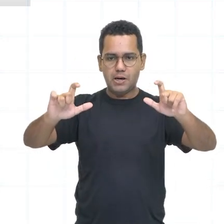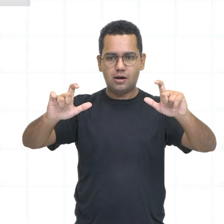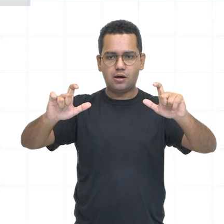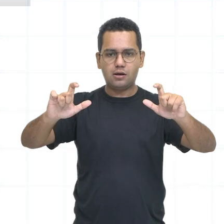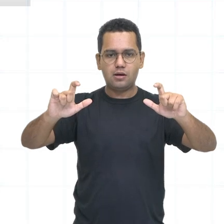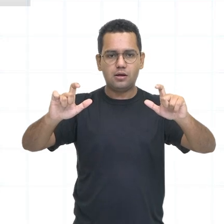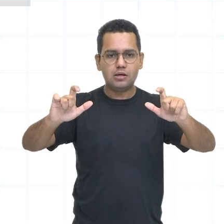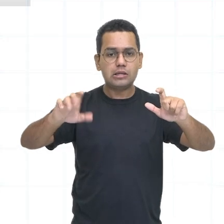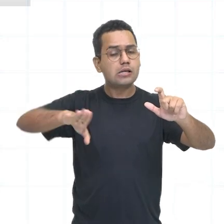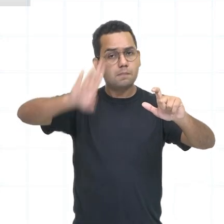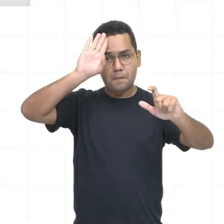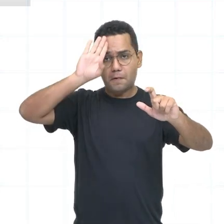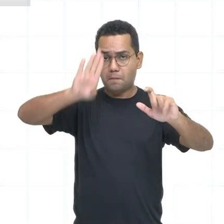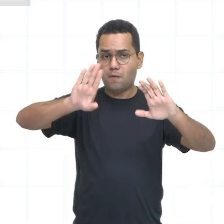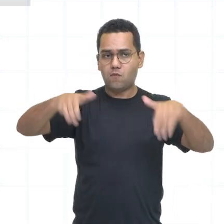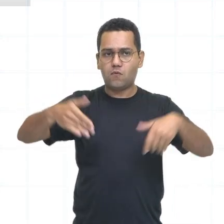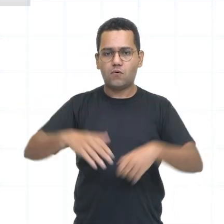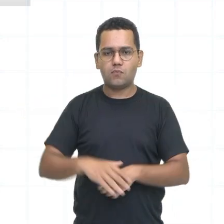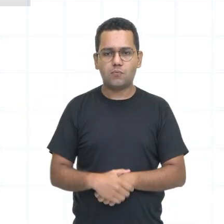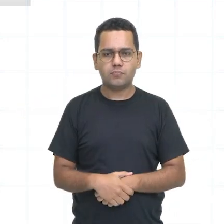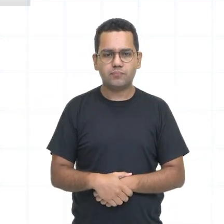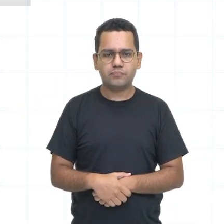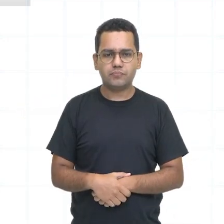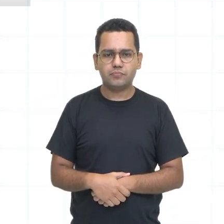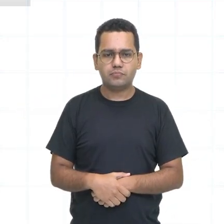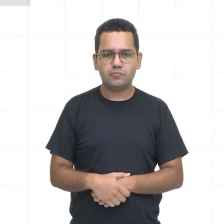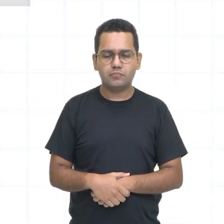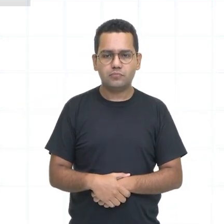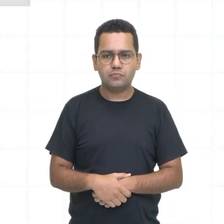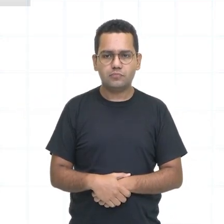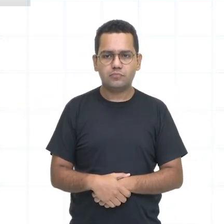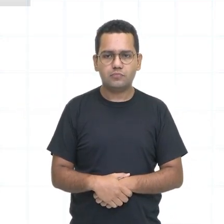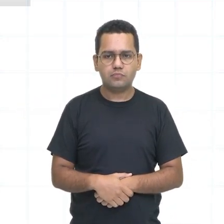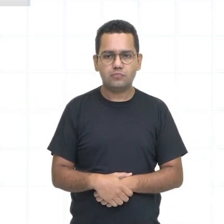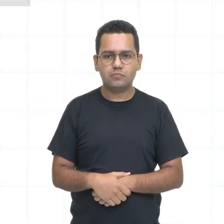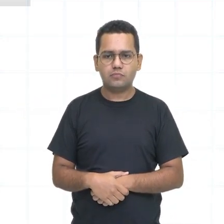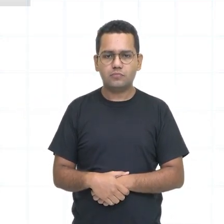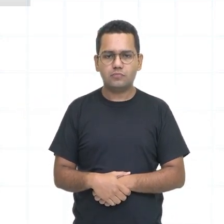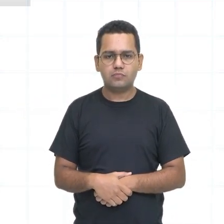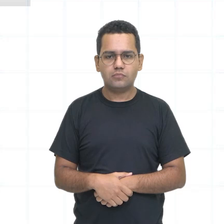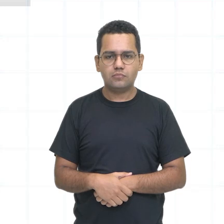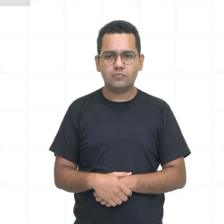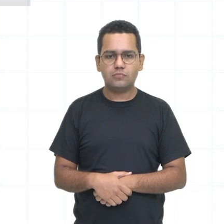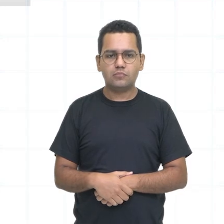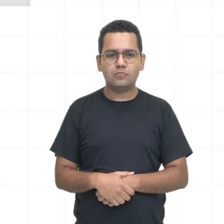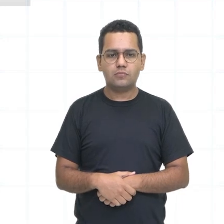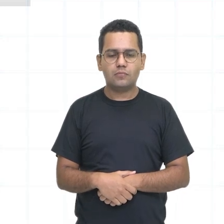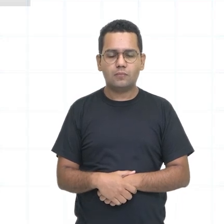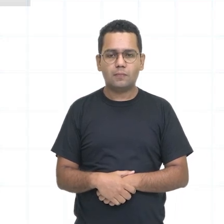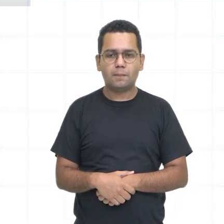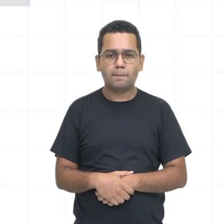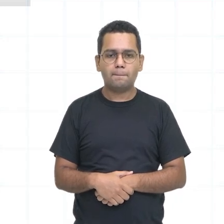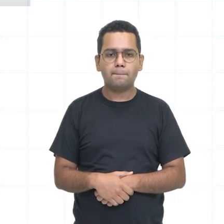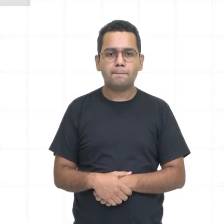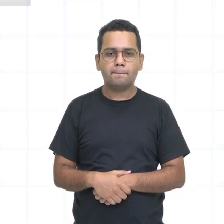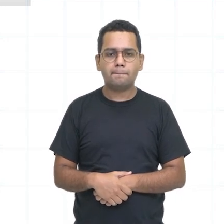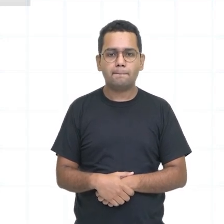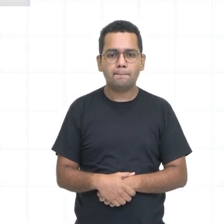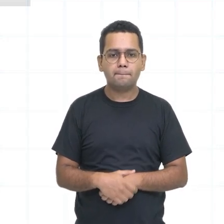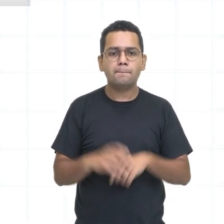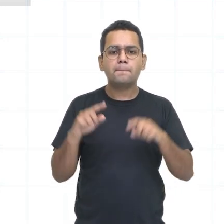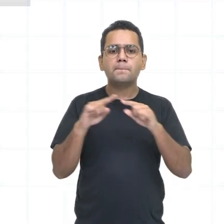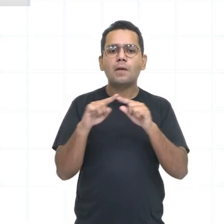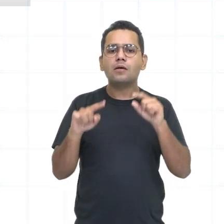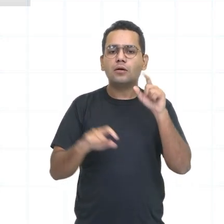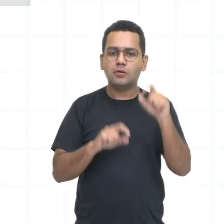da pintura. O resultado tem um aspecto fotográfico, mas na maior parte das vezes, dimensões são muito